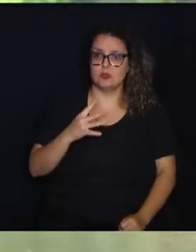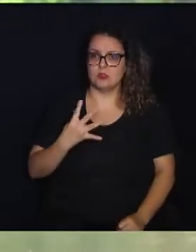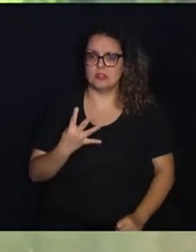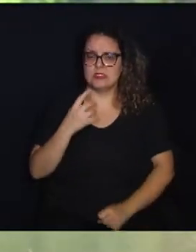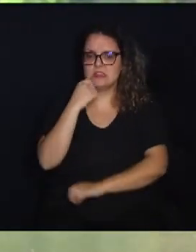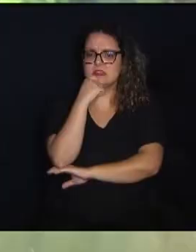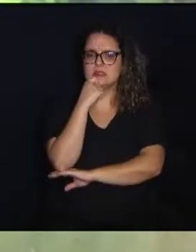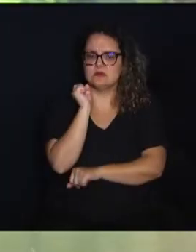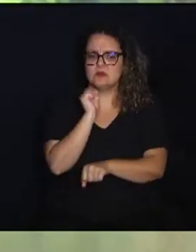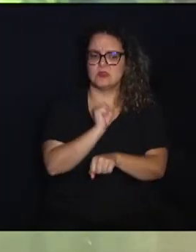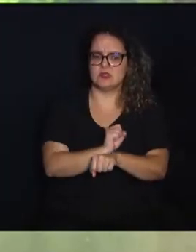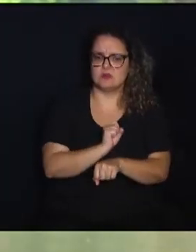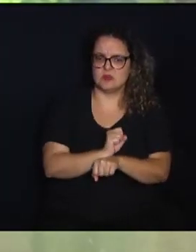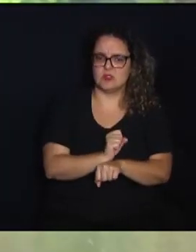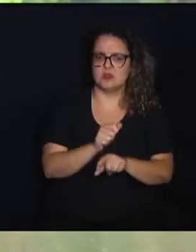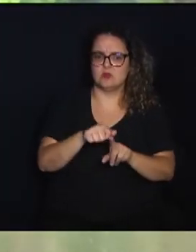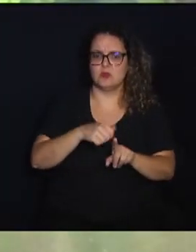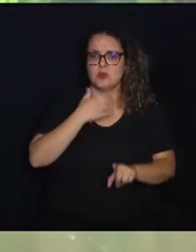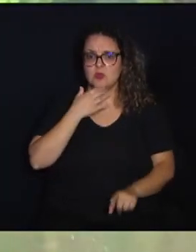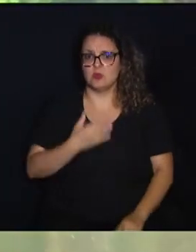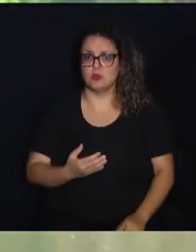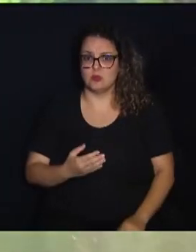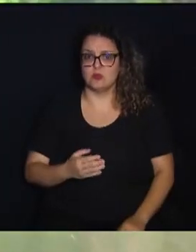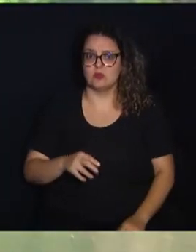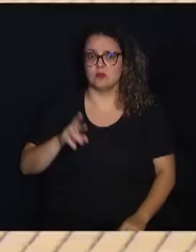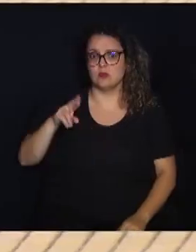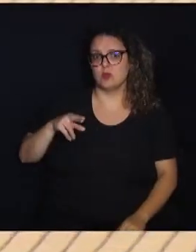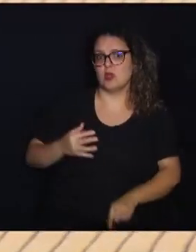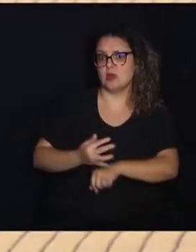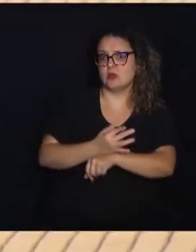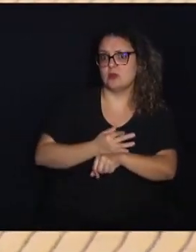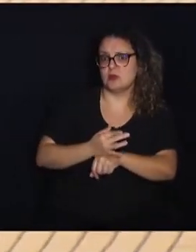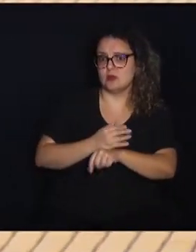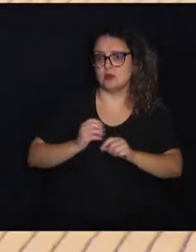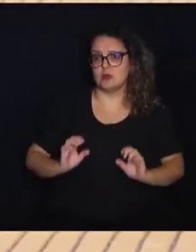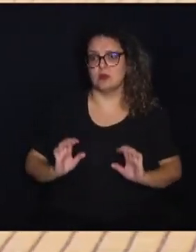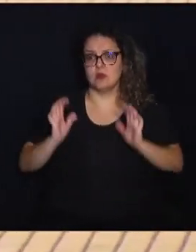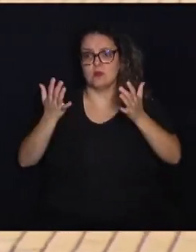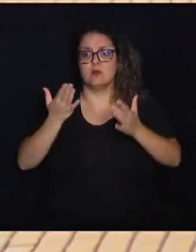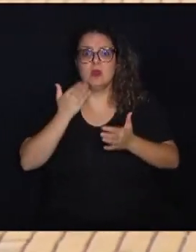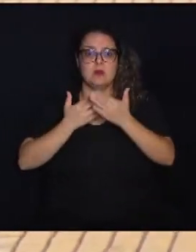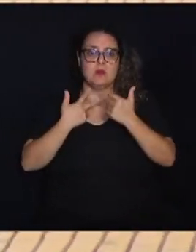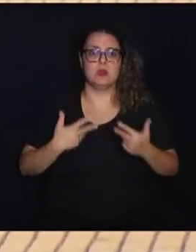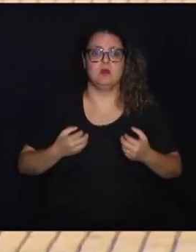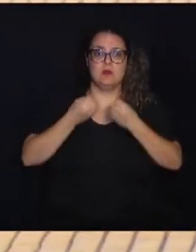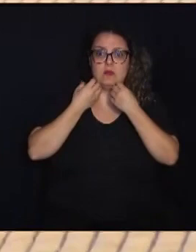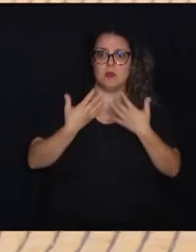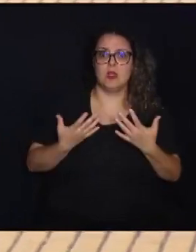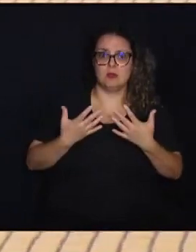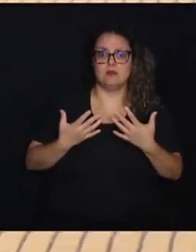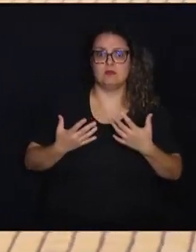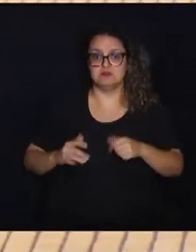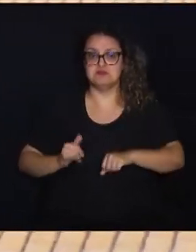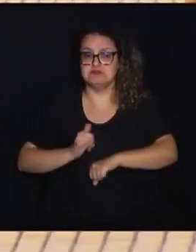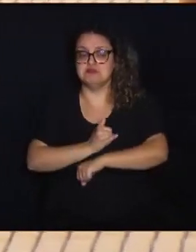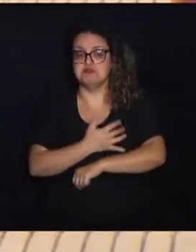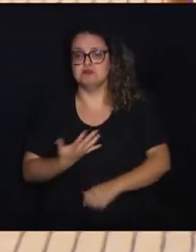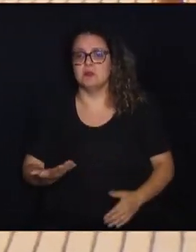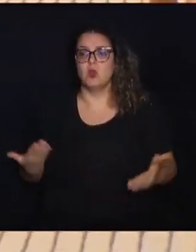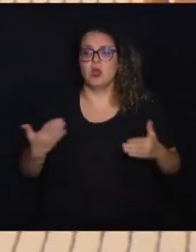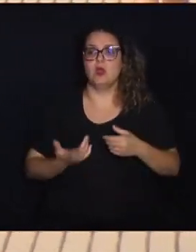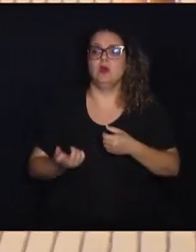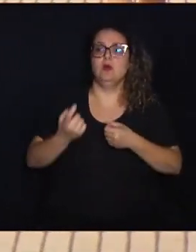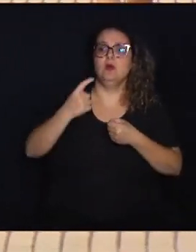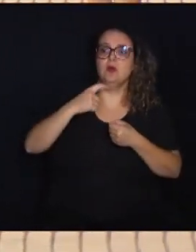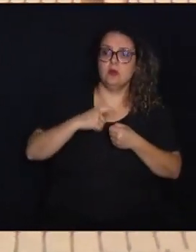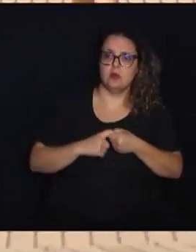um tempo em dezembro por conta das férias, das festas, me alimentei bem, ganhei uns quilinhos a mais e agora estou